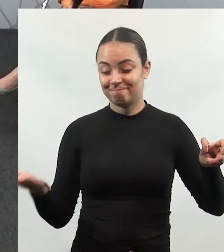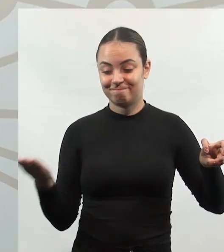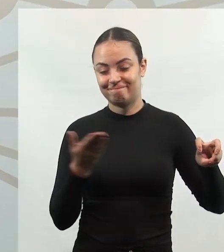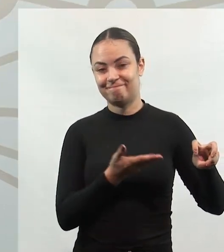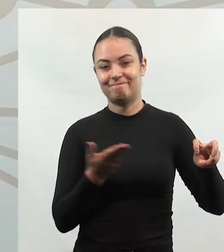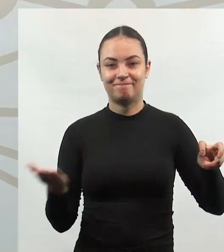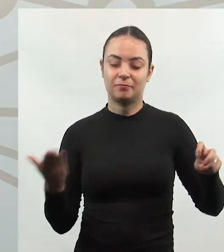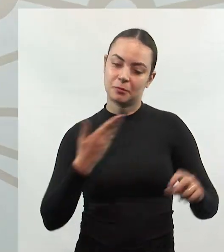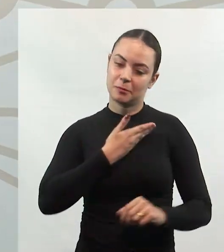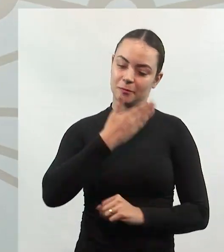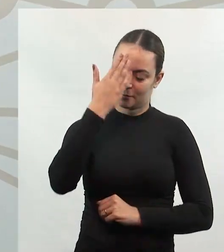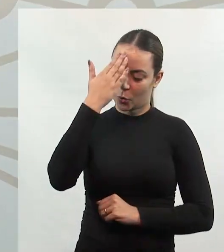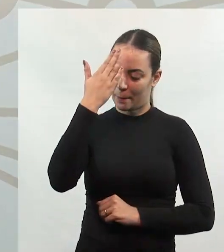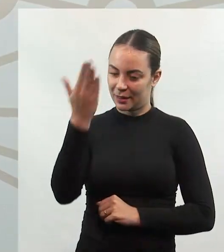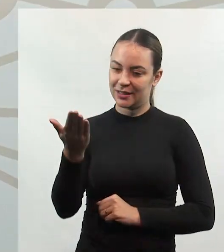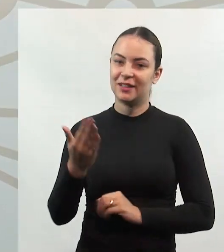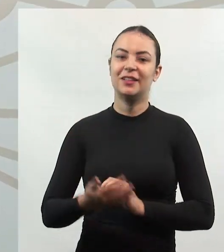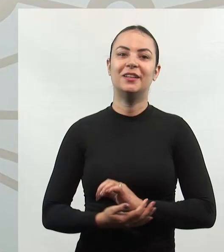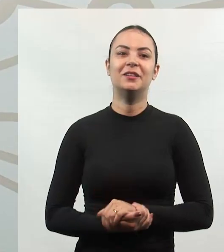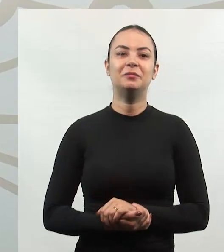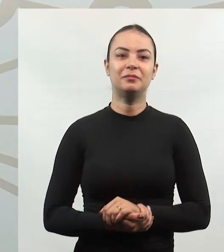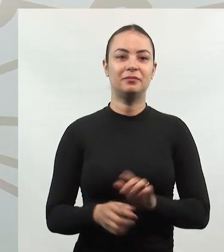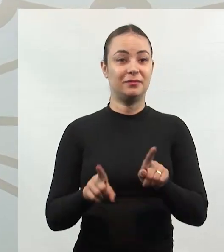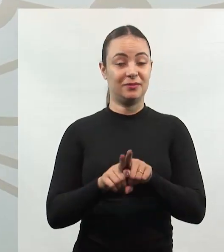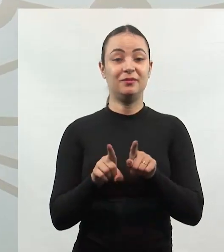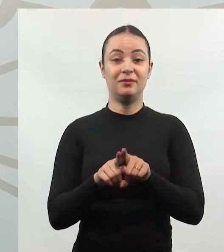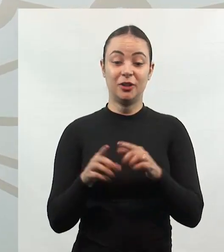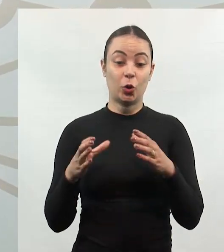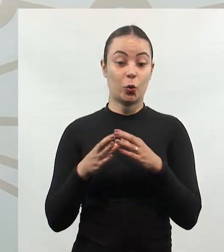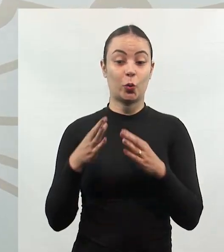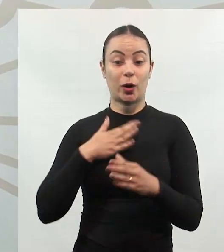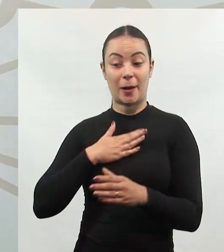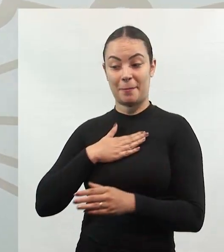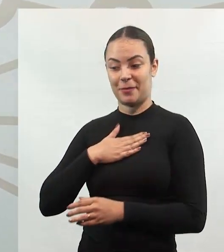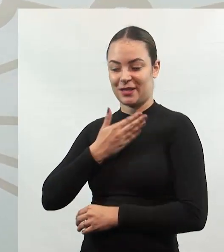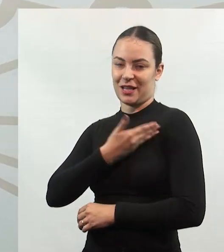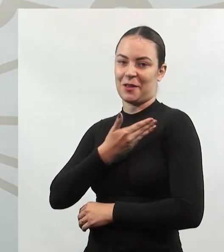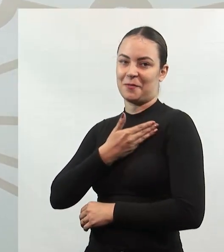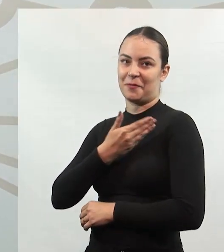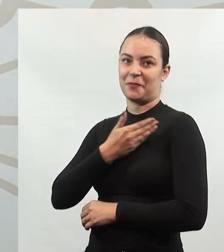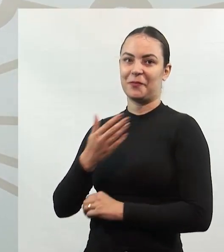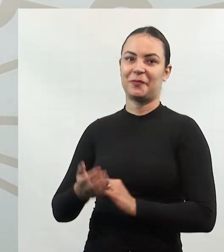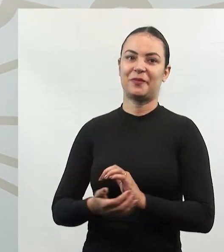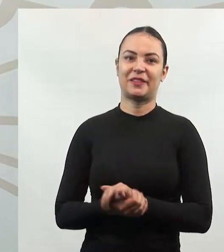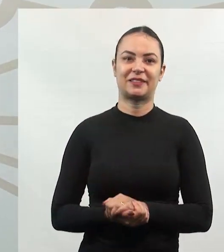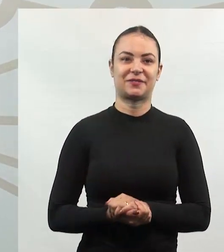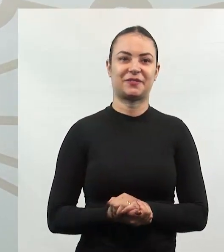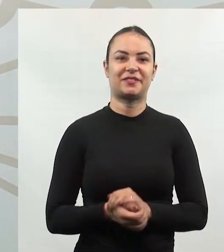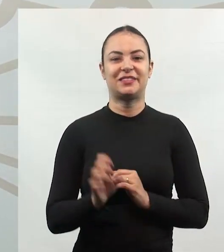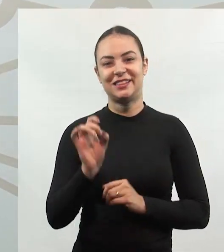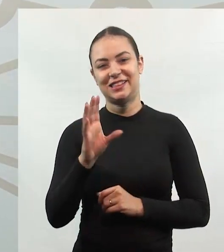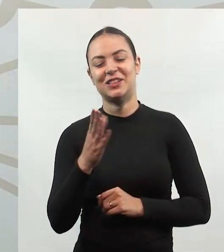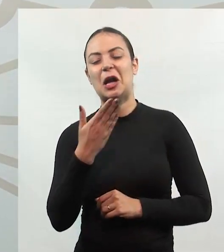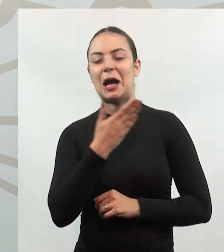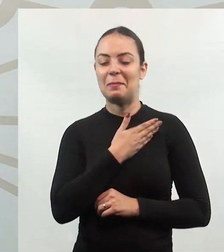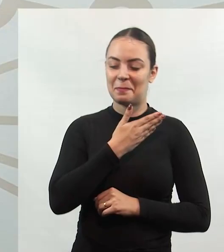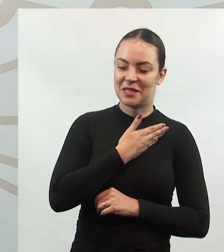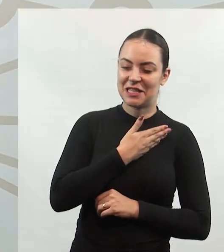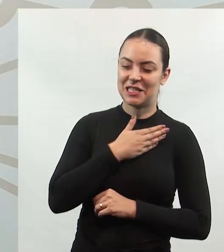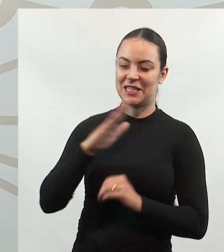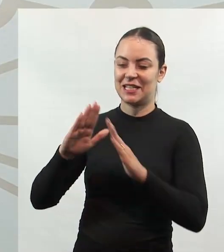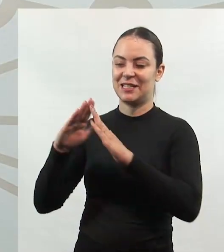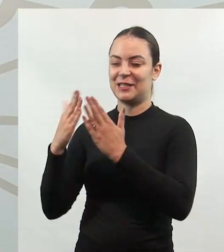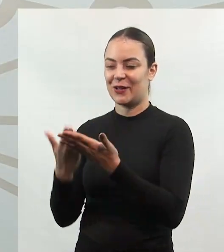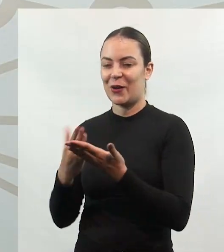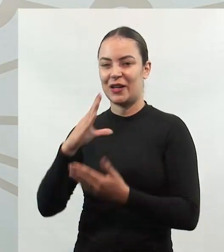das minhas colegas aqui. E também temos um grupo, não é um nome tão legal como esse, né?